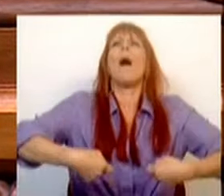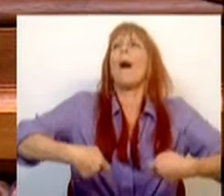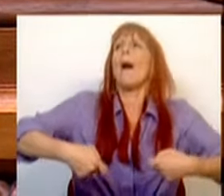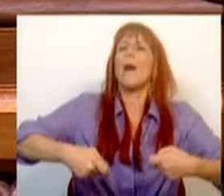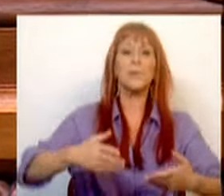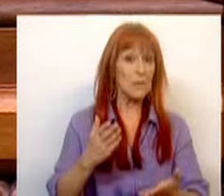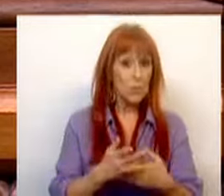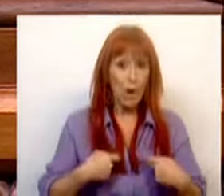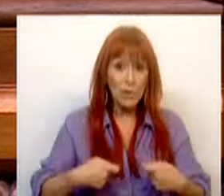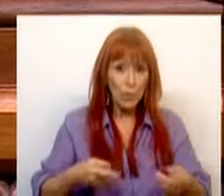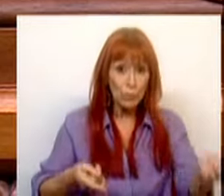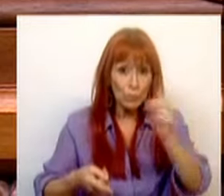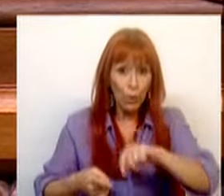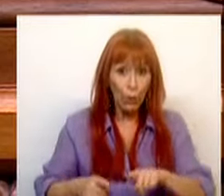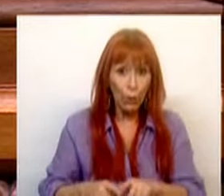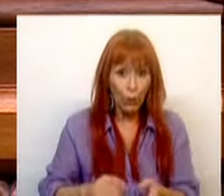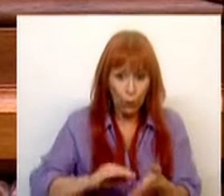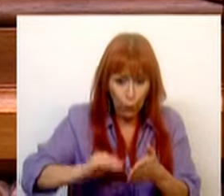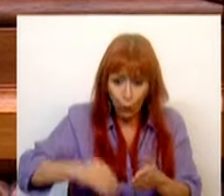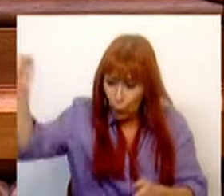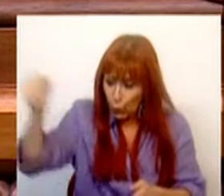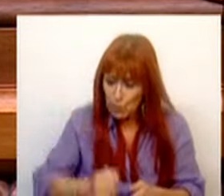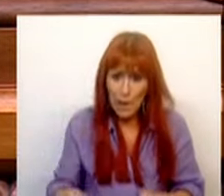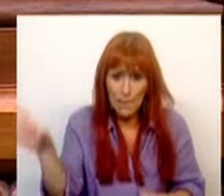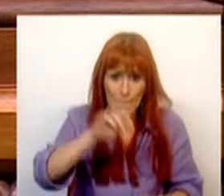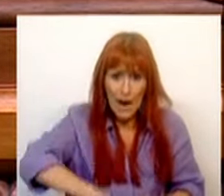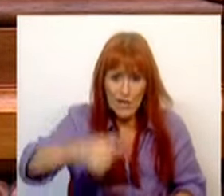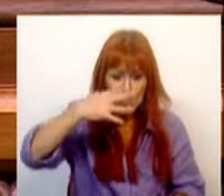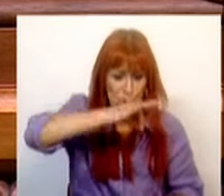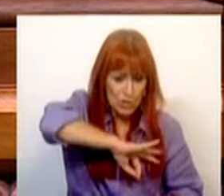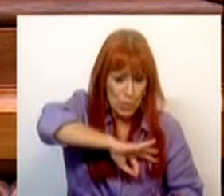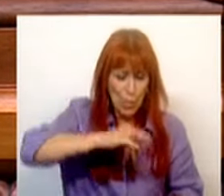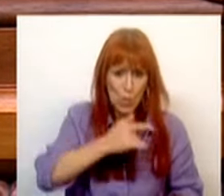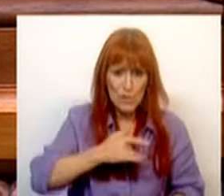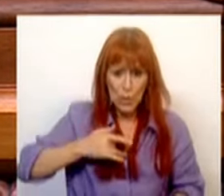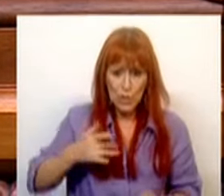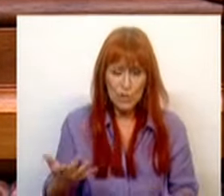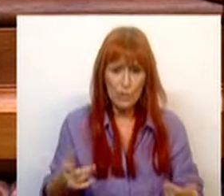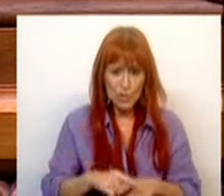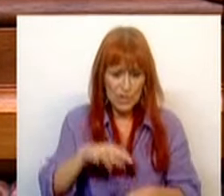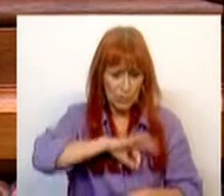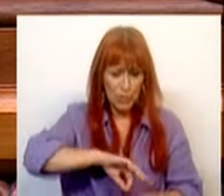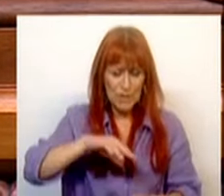foi só gastar, foram contratados mais profissionais de saúde, porque